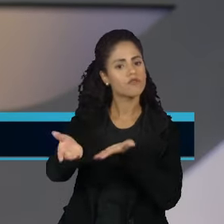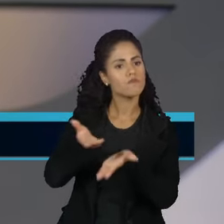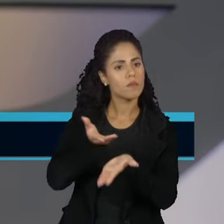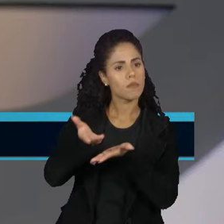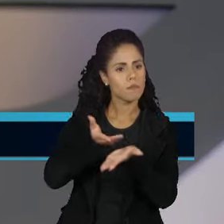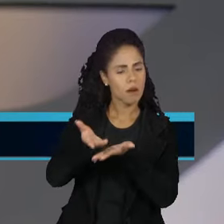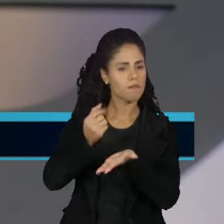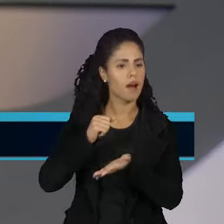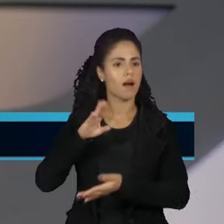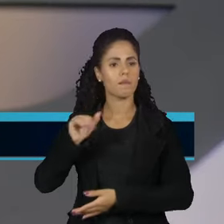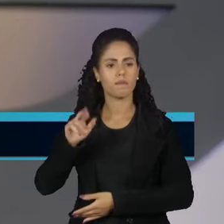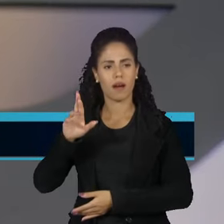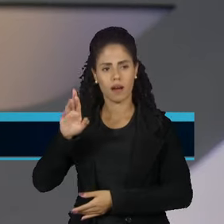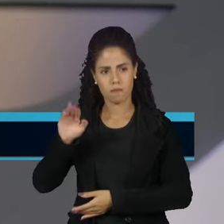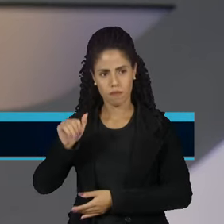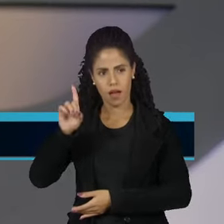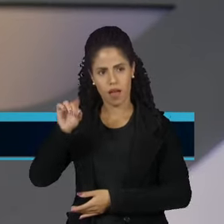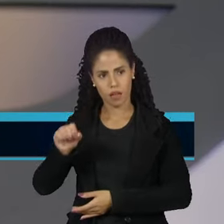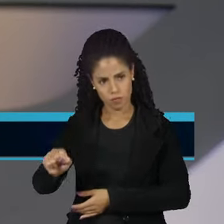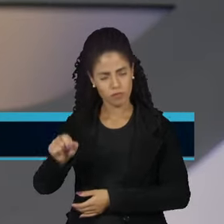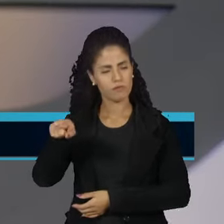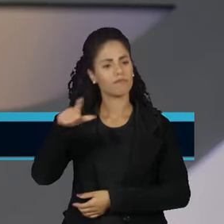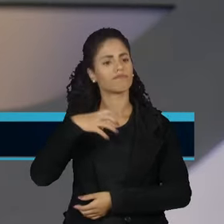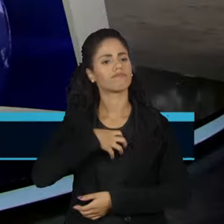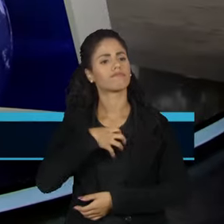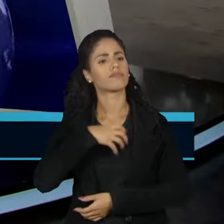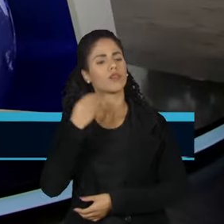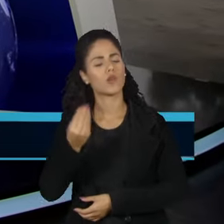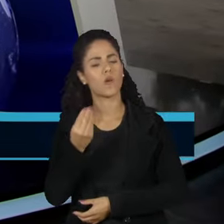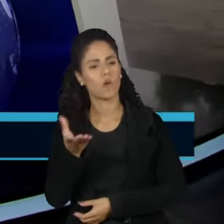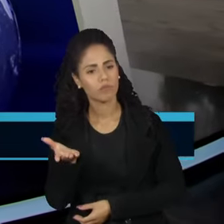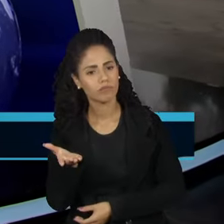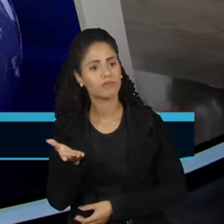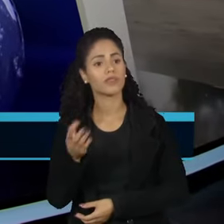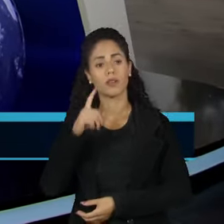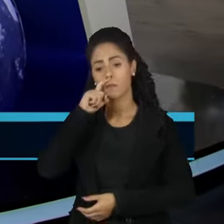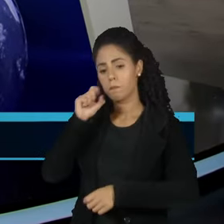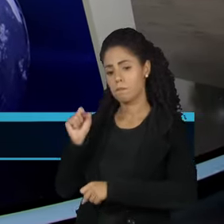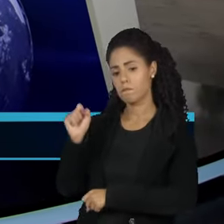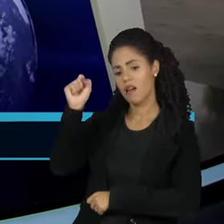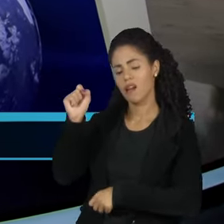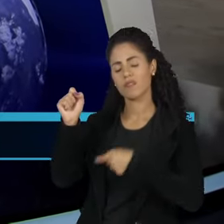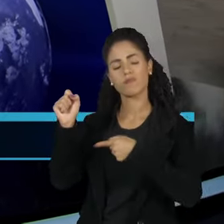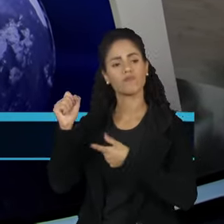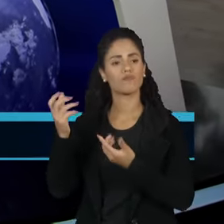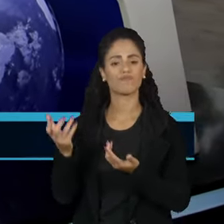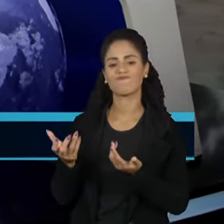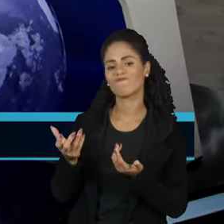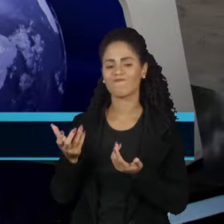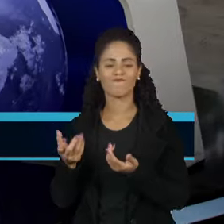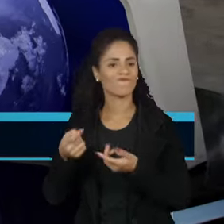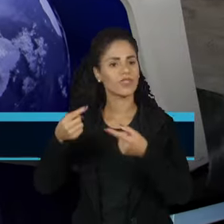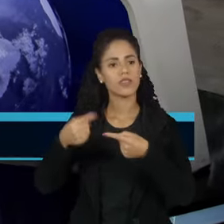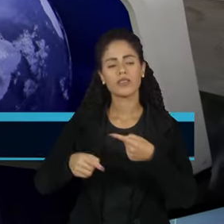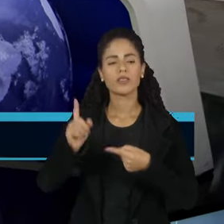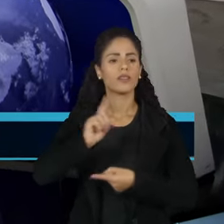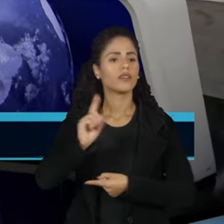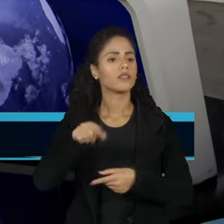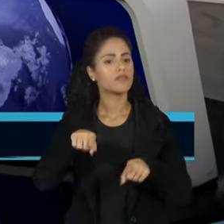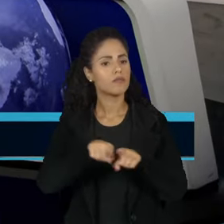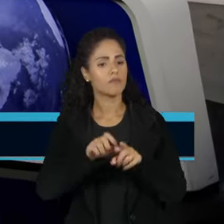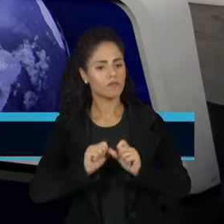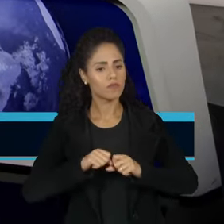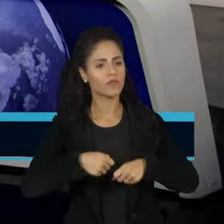de Barbados, e se sente, na verdade, que o Maduro simplesmente não considerou esse esforço